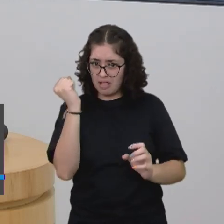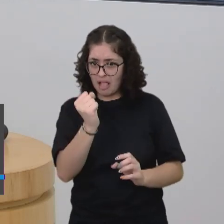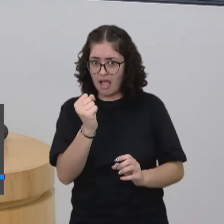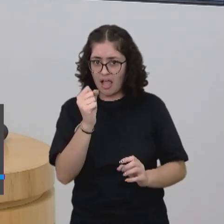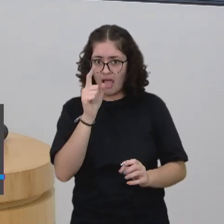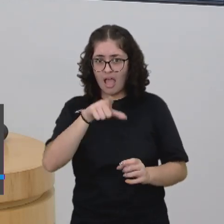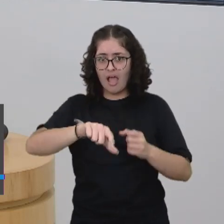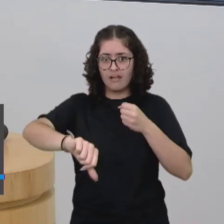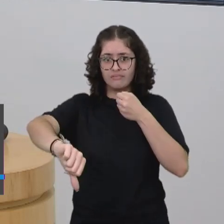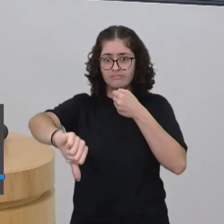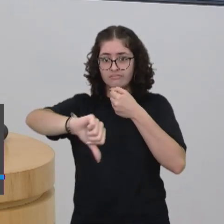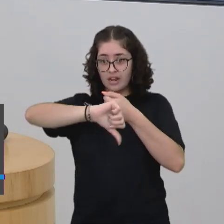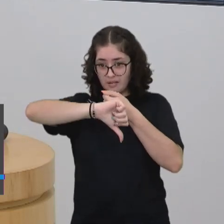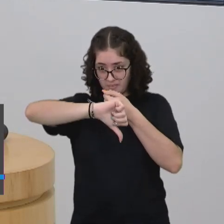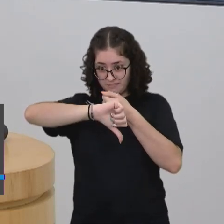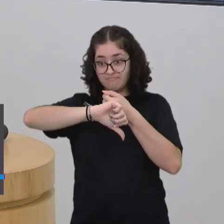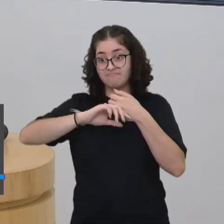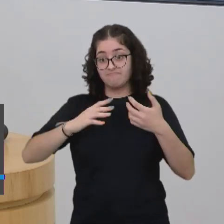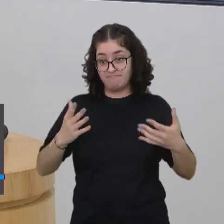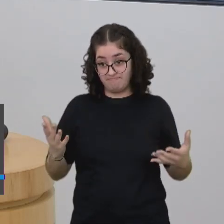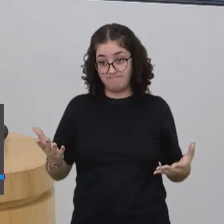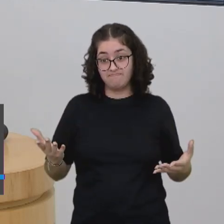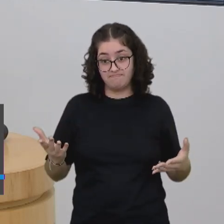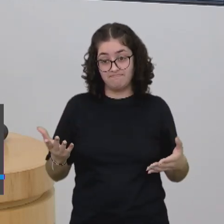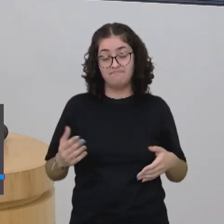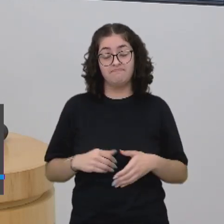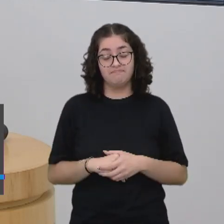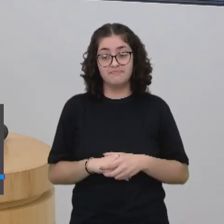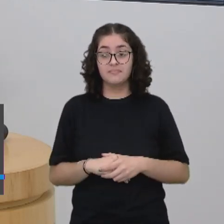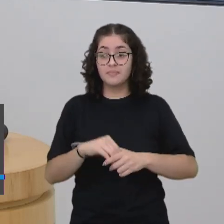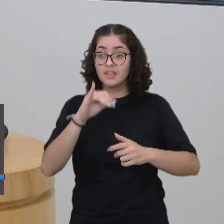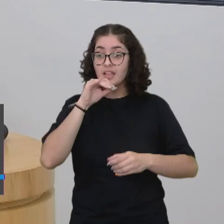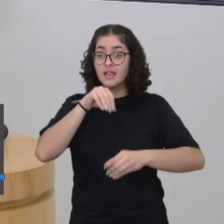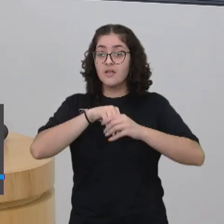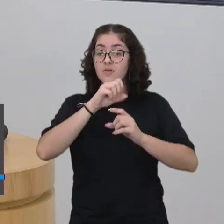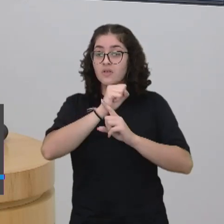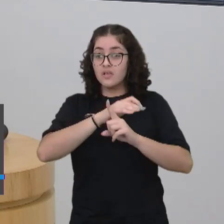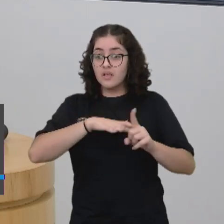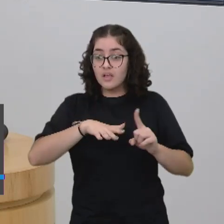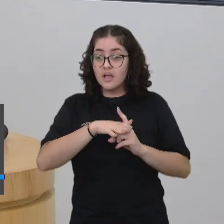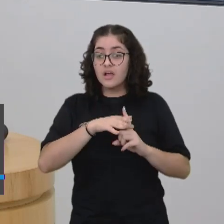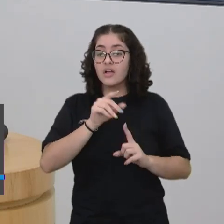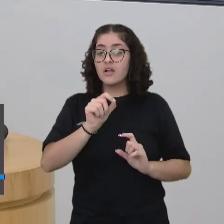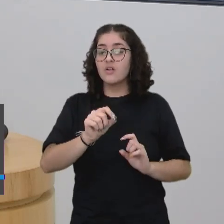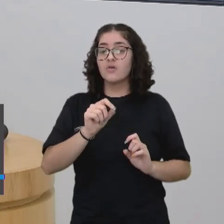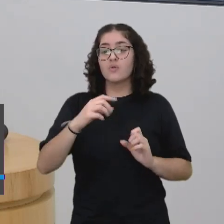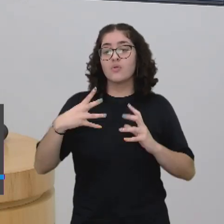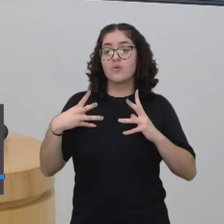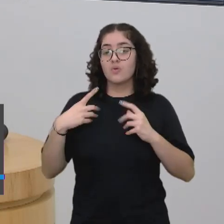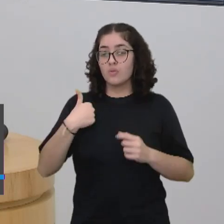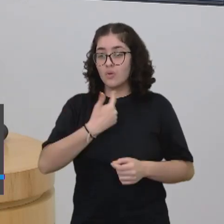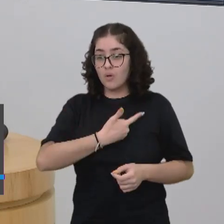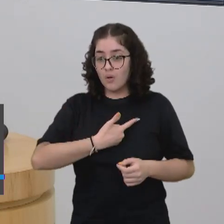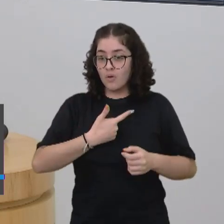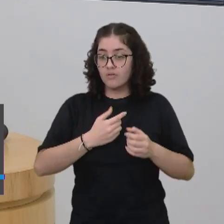crime. Simples assim. Tá na nossa sociedade que todos nós, que crianças, por